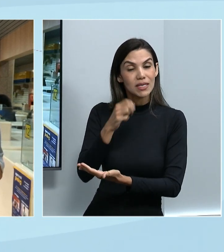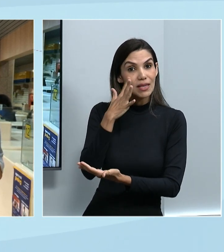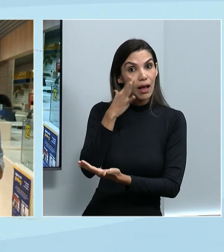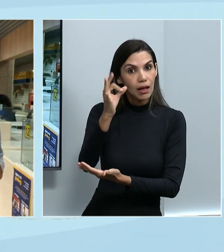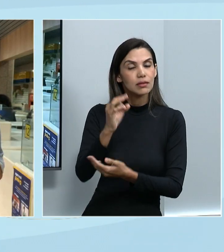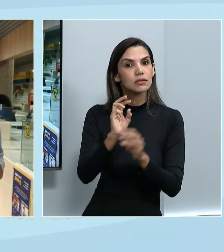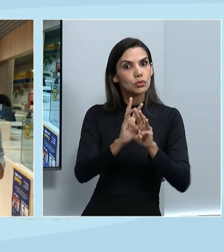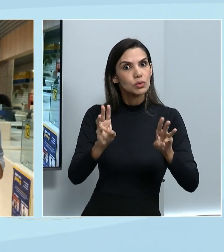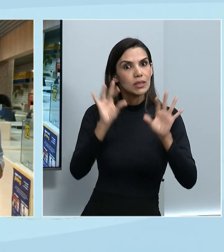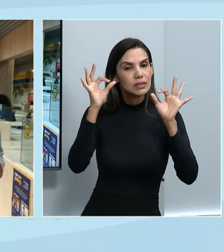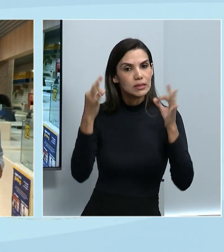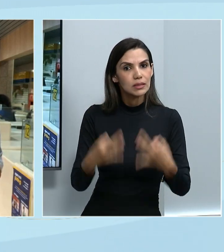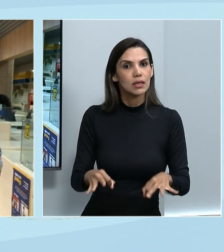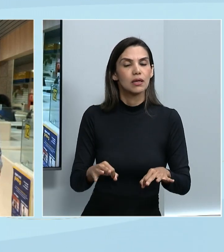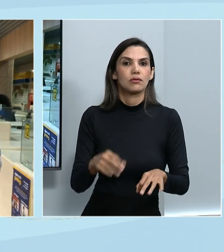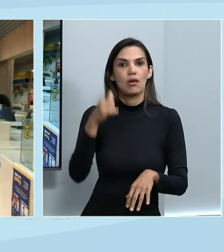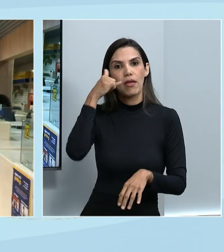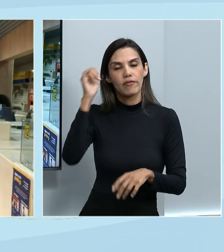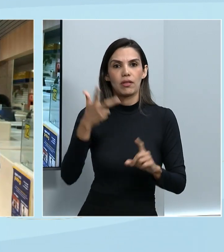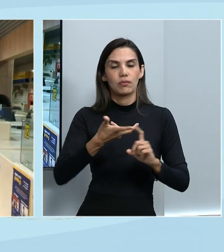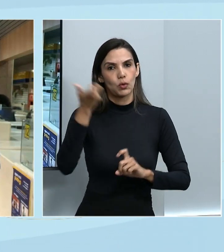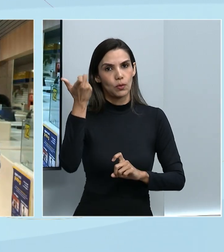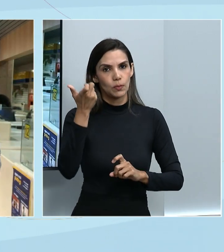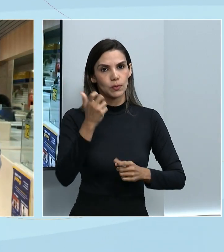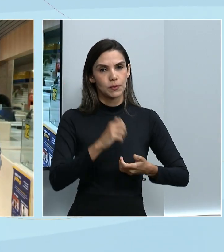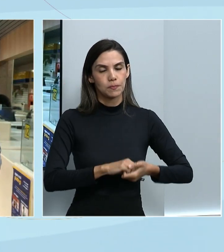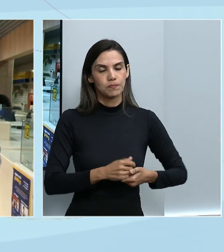no aplicativo correto, para não cair em golpe. Camila?